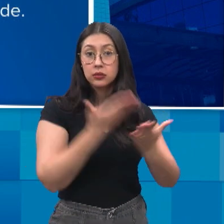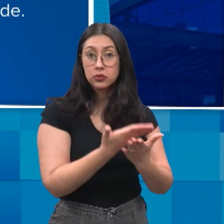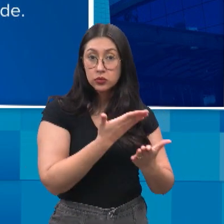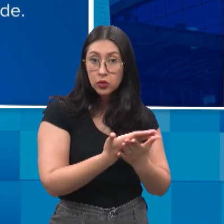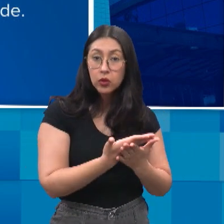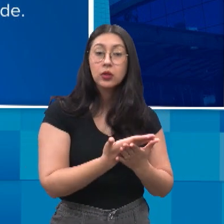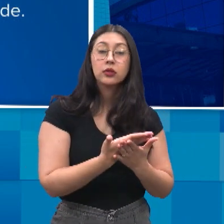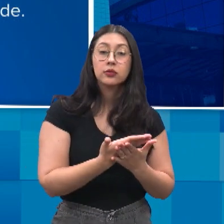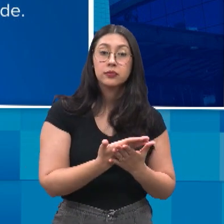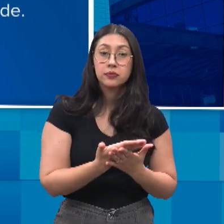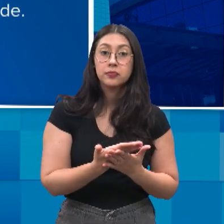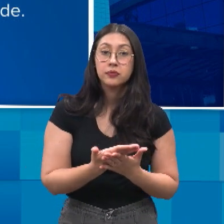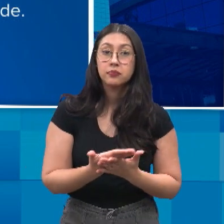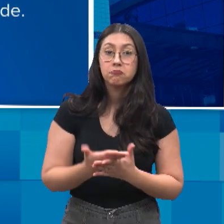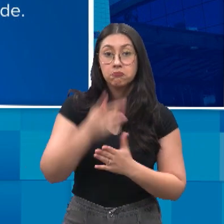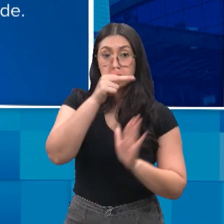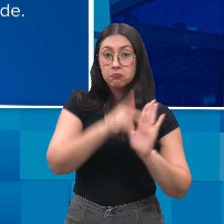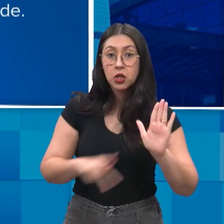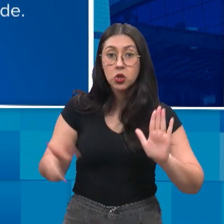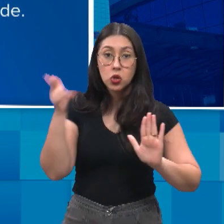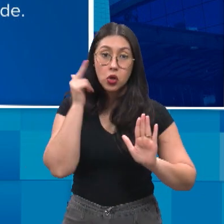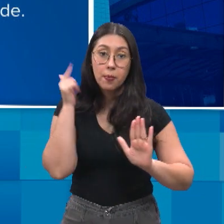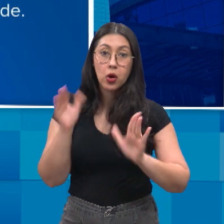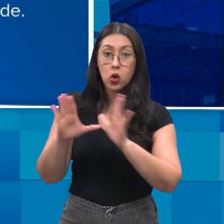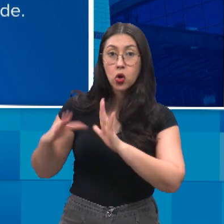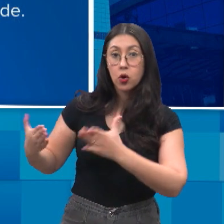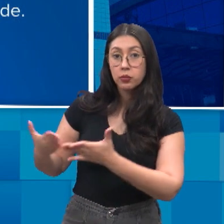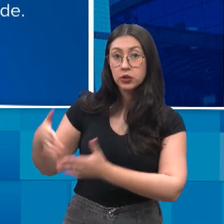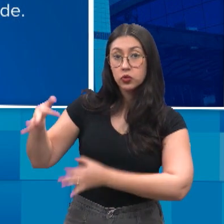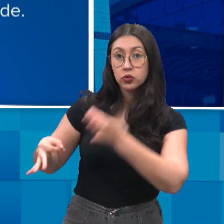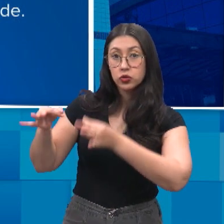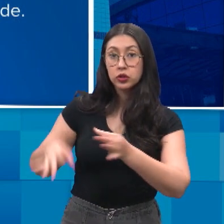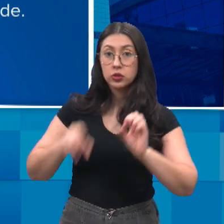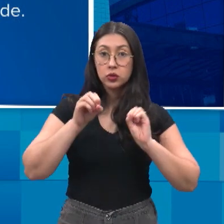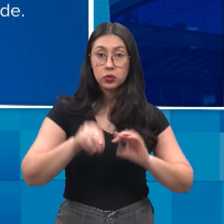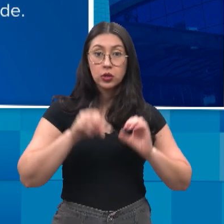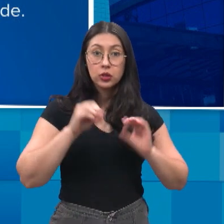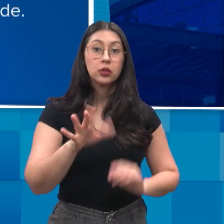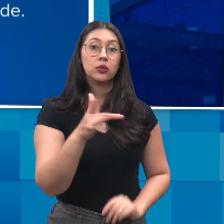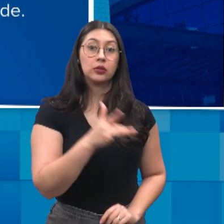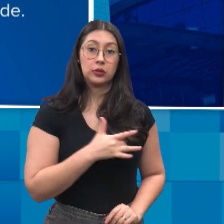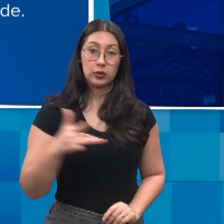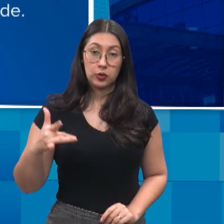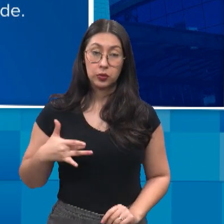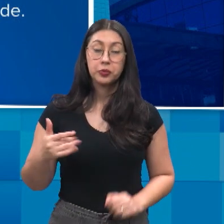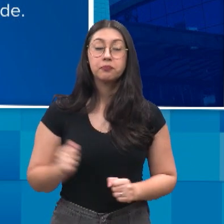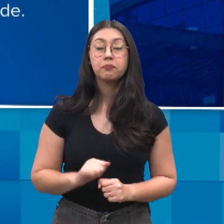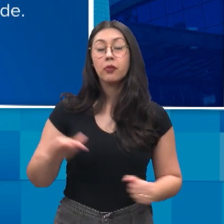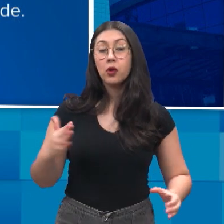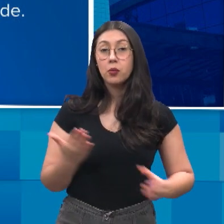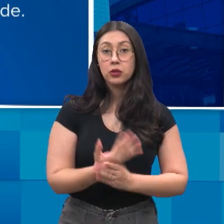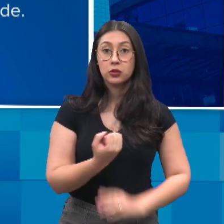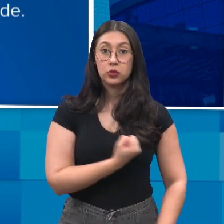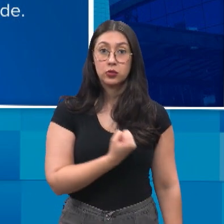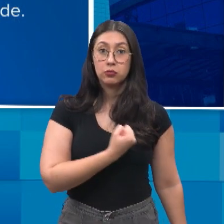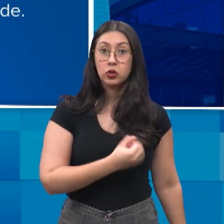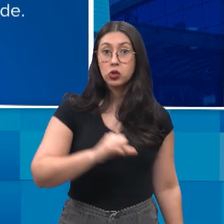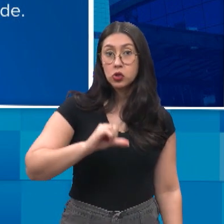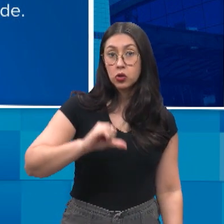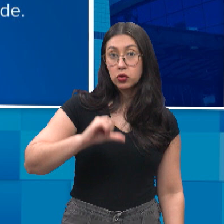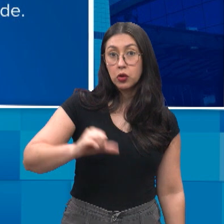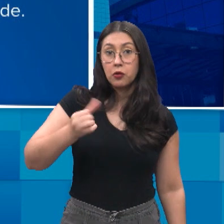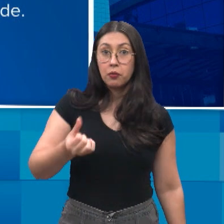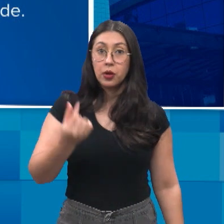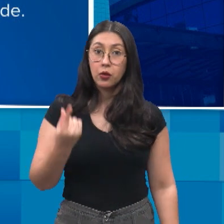Campos. Rito ordinário, Comissões Justiça, Educação e Saúde. Processo número 9961 de